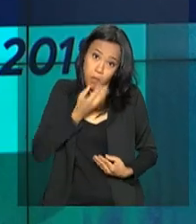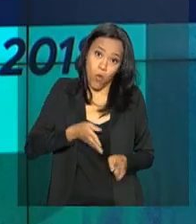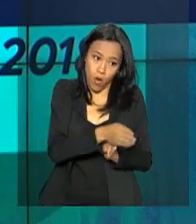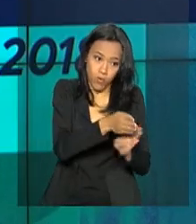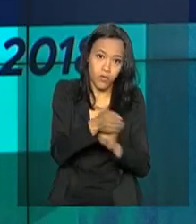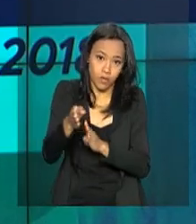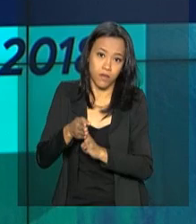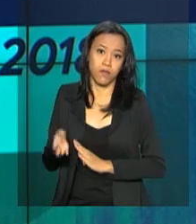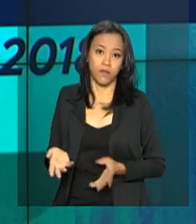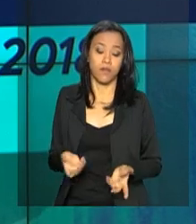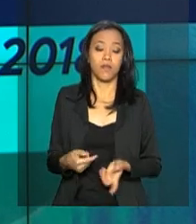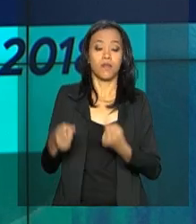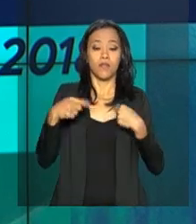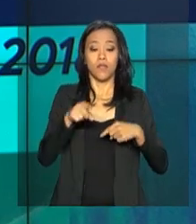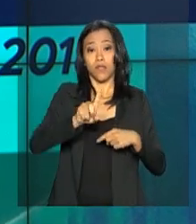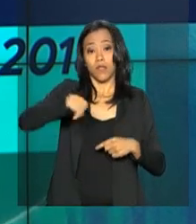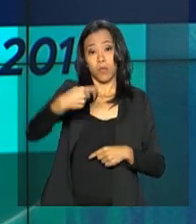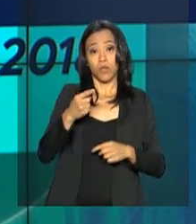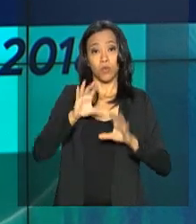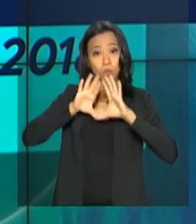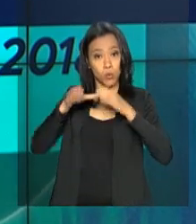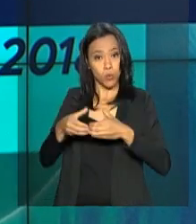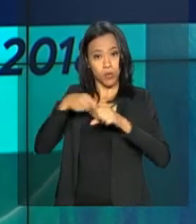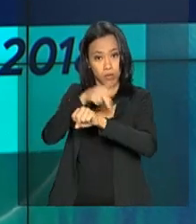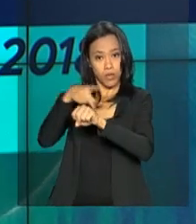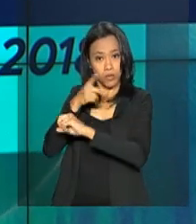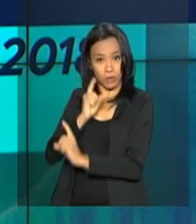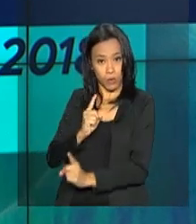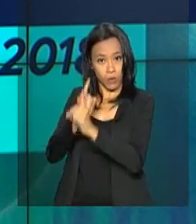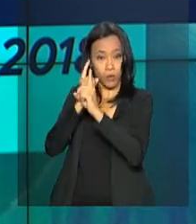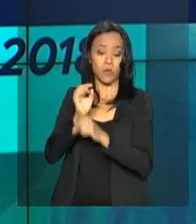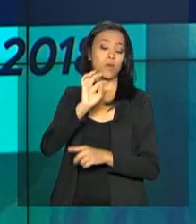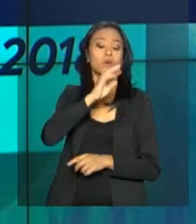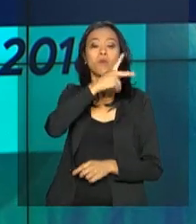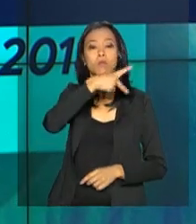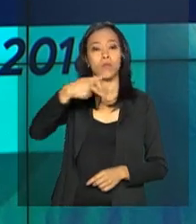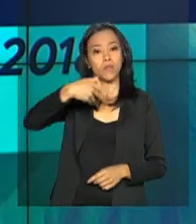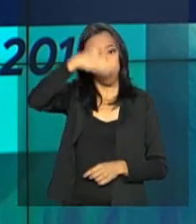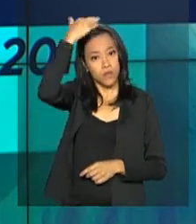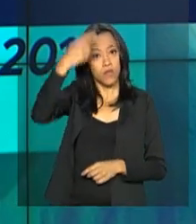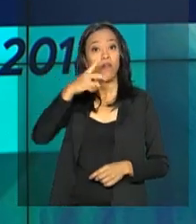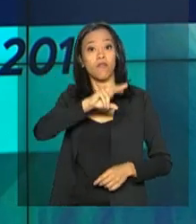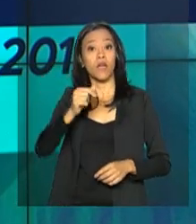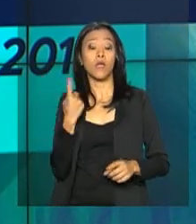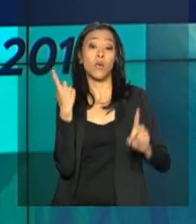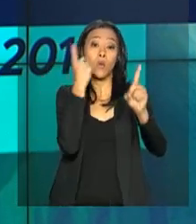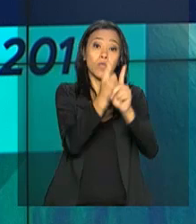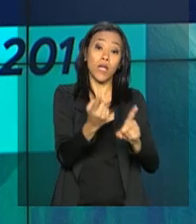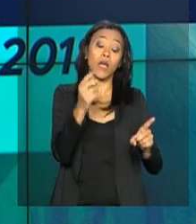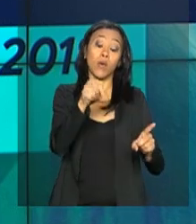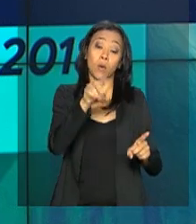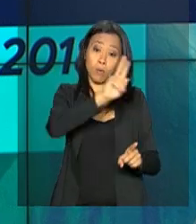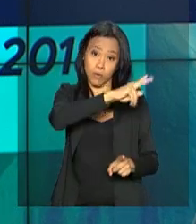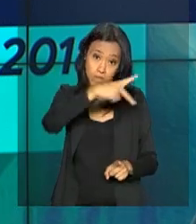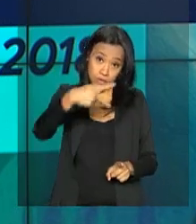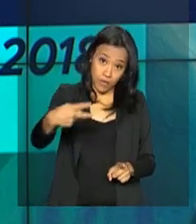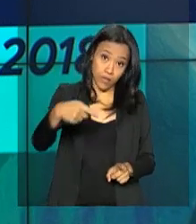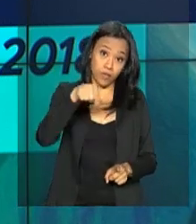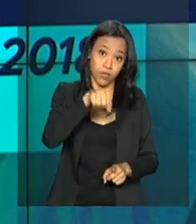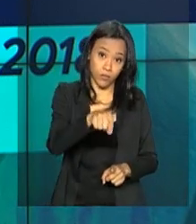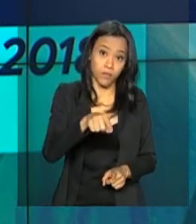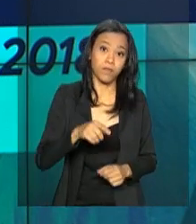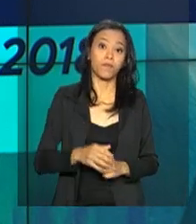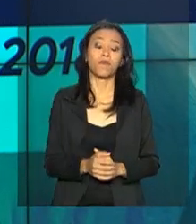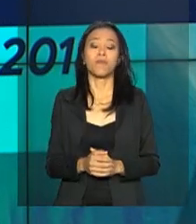após a cúpula michel temer se reúne com o presidente da guatemala de morales para a assinatura de acordos de